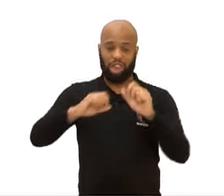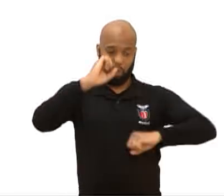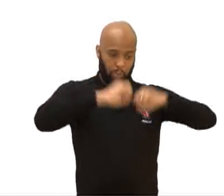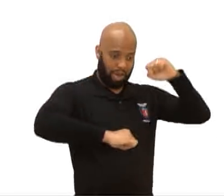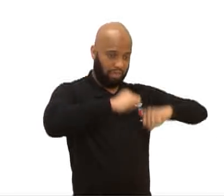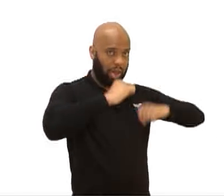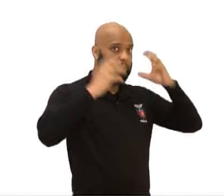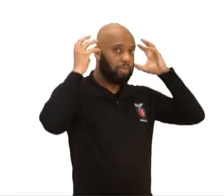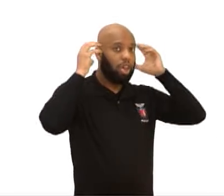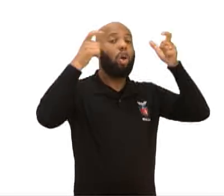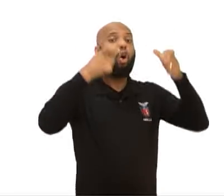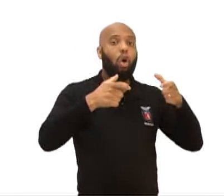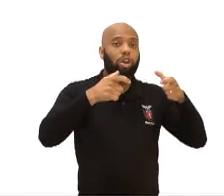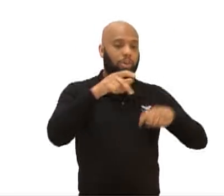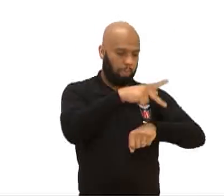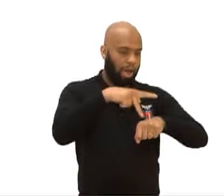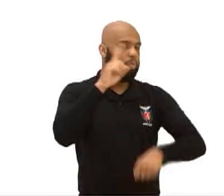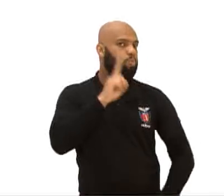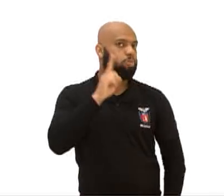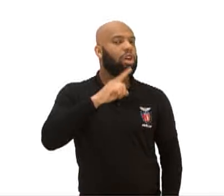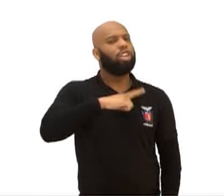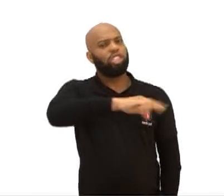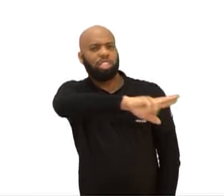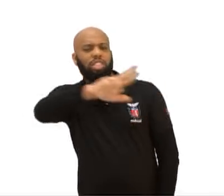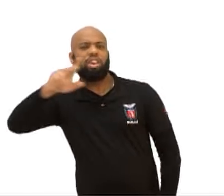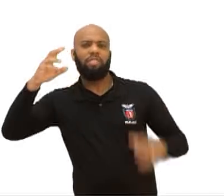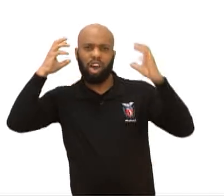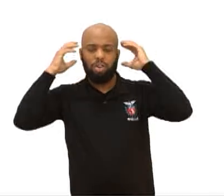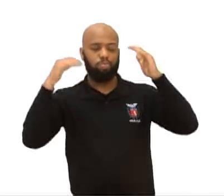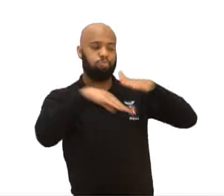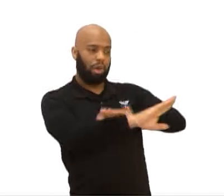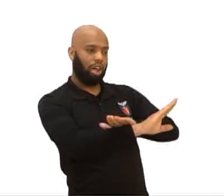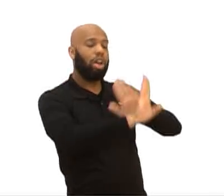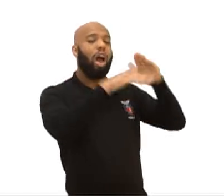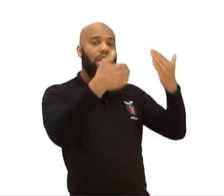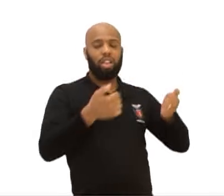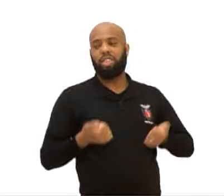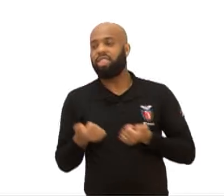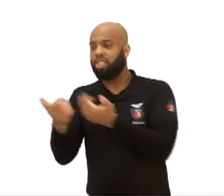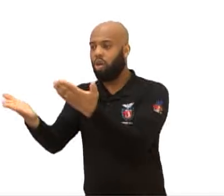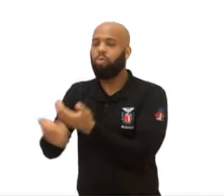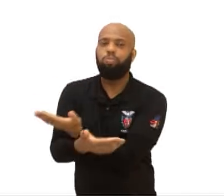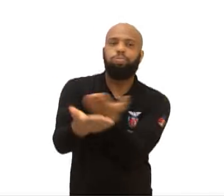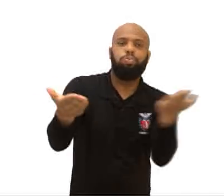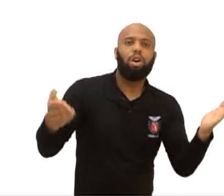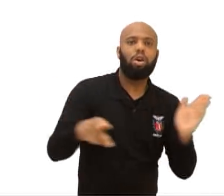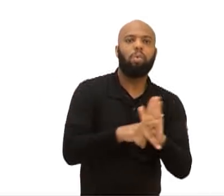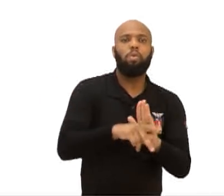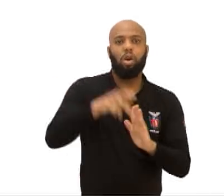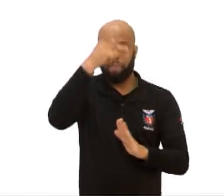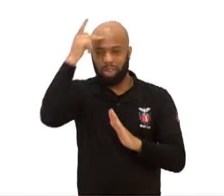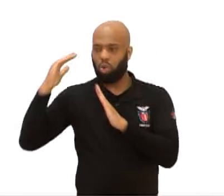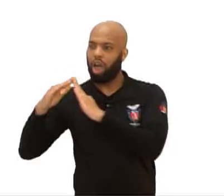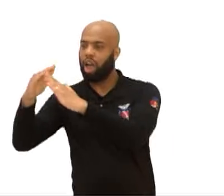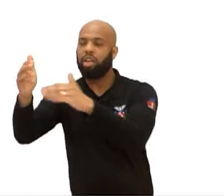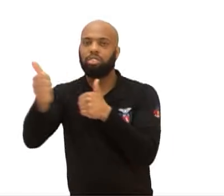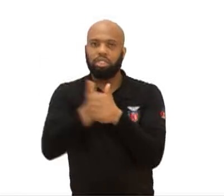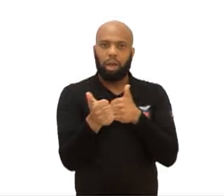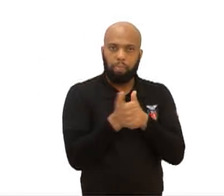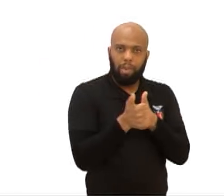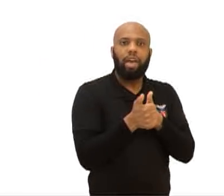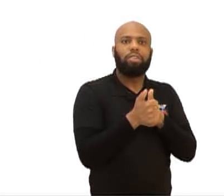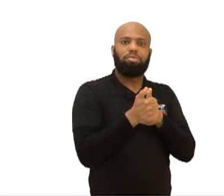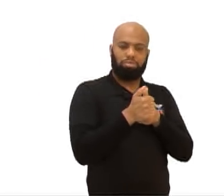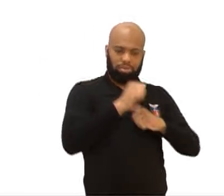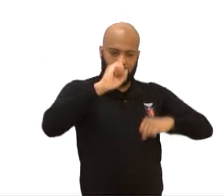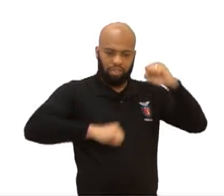fábrica de rádios nos Estados Unidos tinha diversos aparelhos em estoque, então distribuiu-os à vizinhança, instalou uma antena